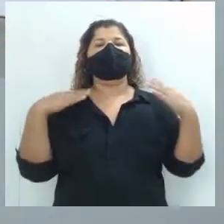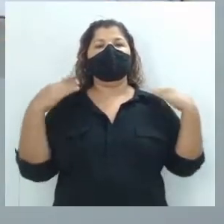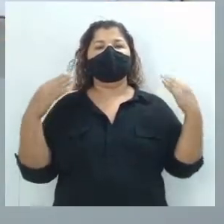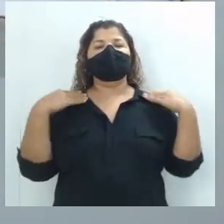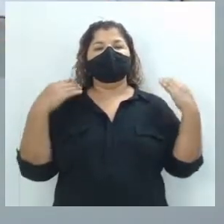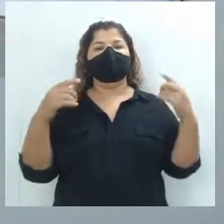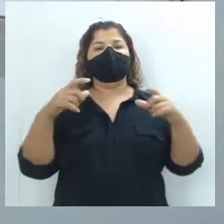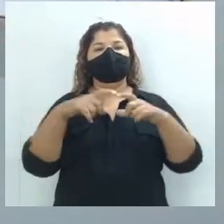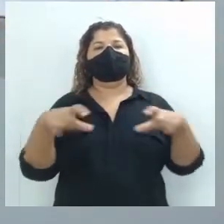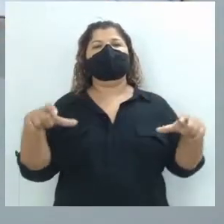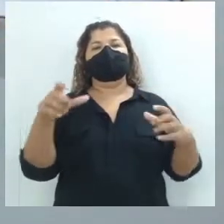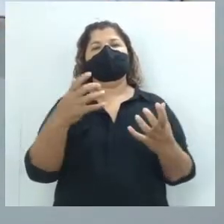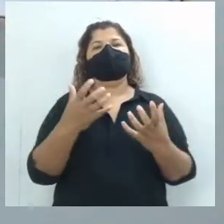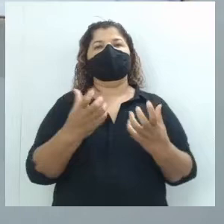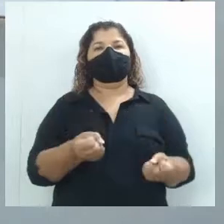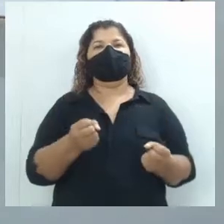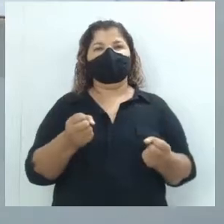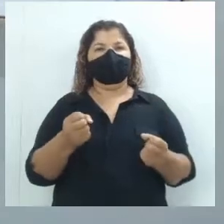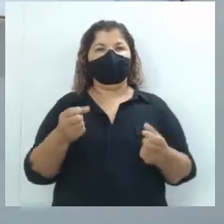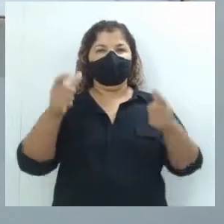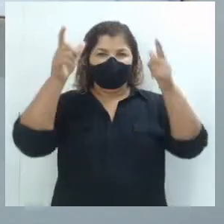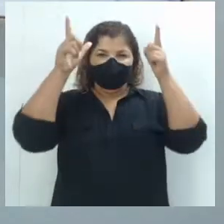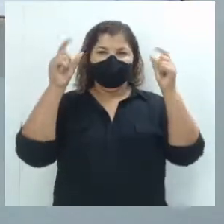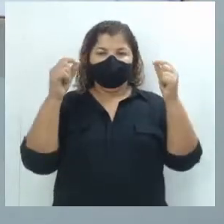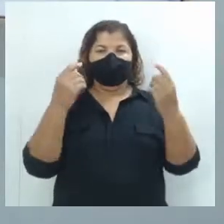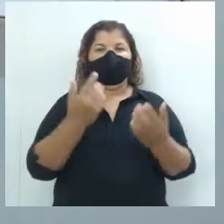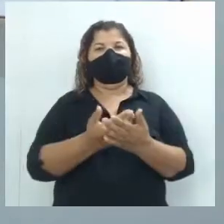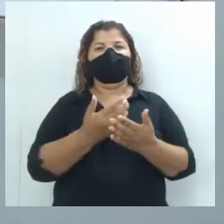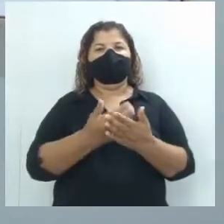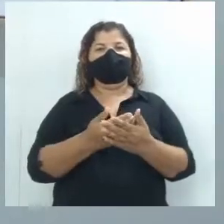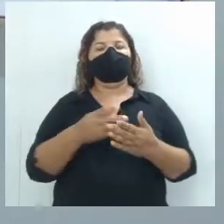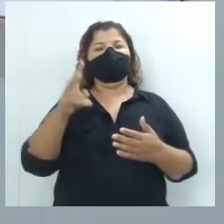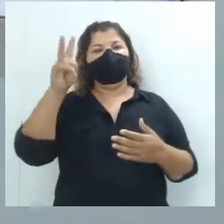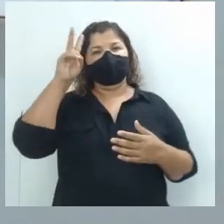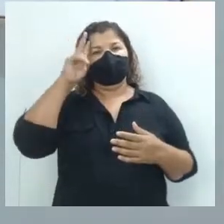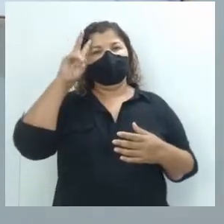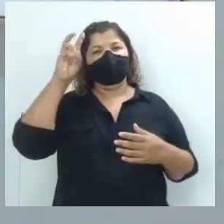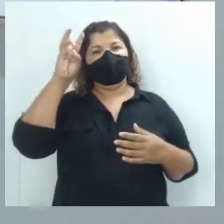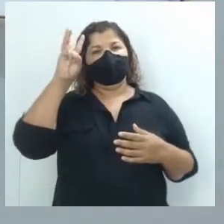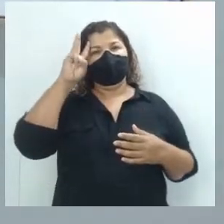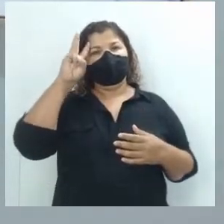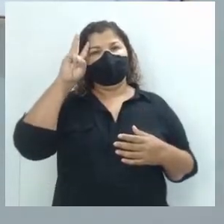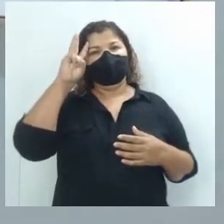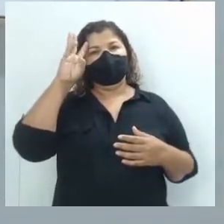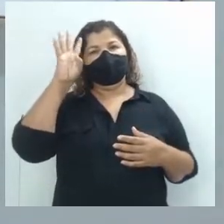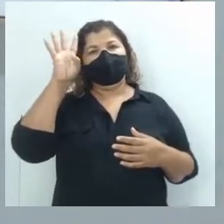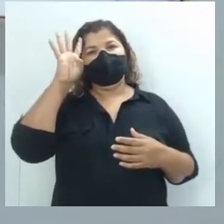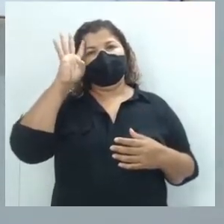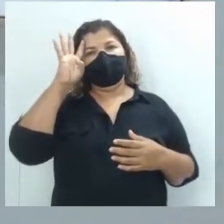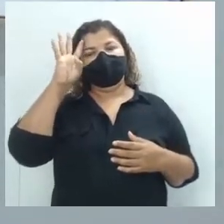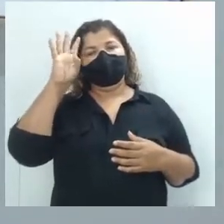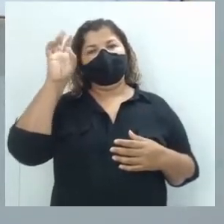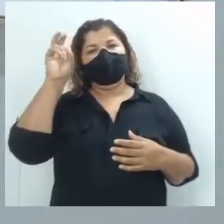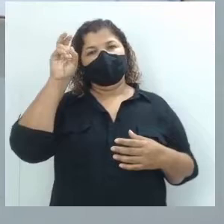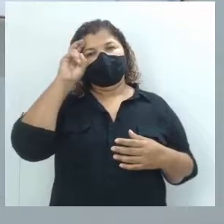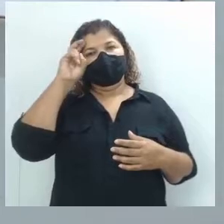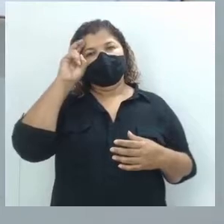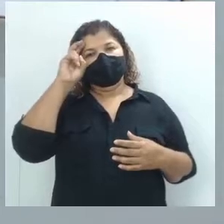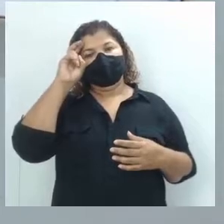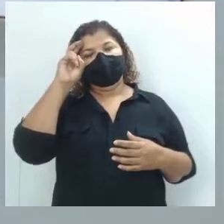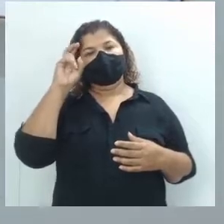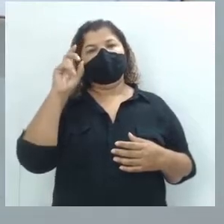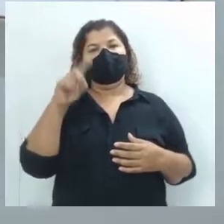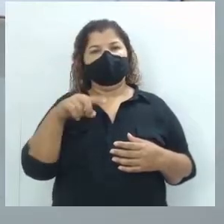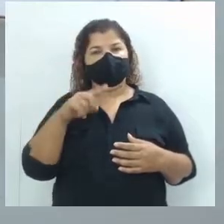sertão, tá? Ele vai fazer um passeio pelo sertão. Então as aulas da segunda, terça, quarta e quinta